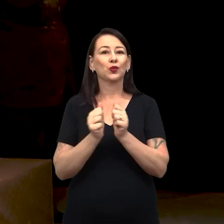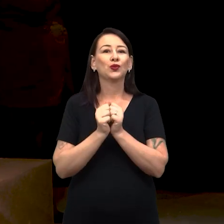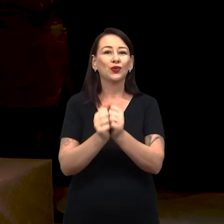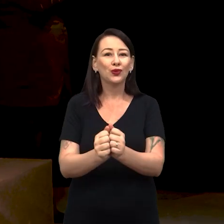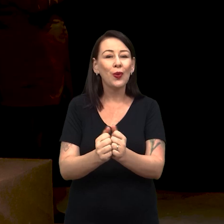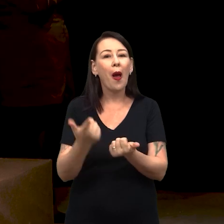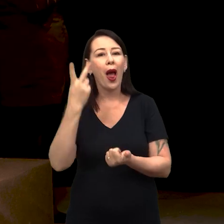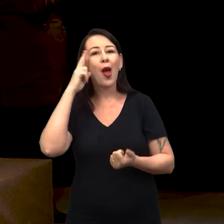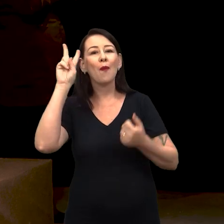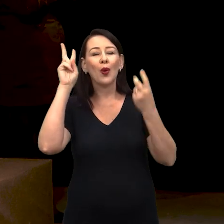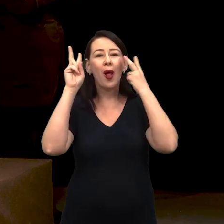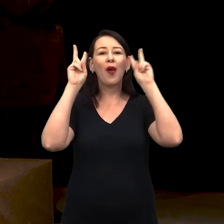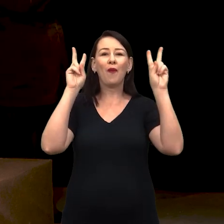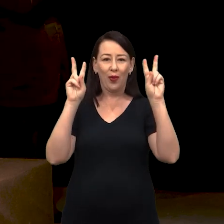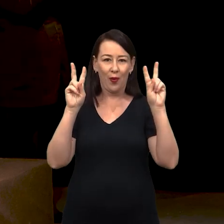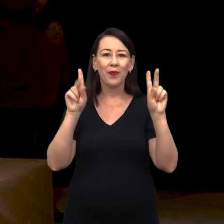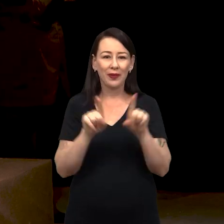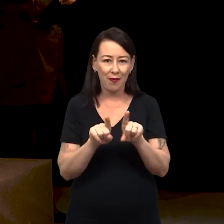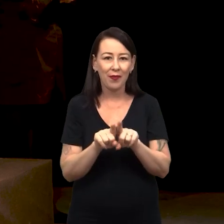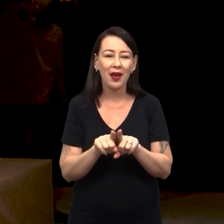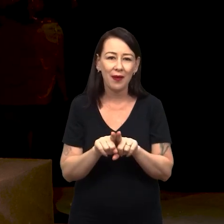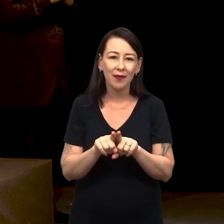E elas foram também lembrando